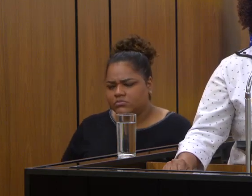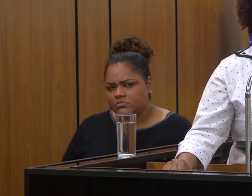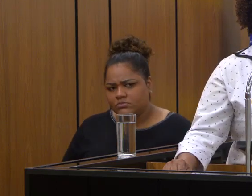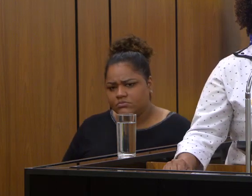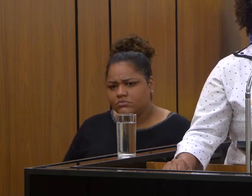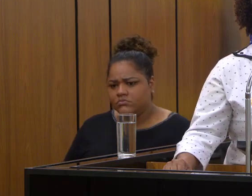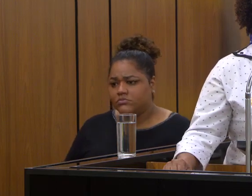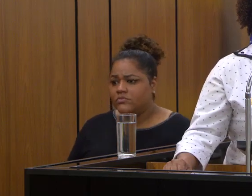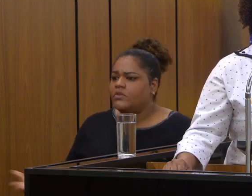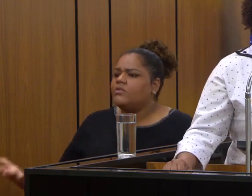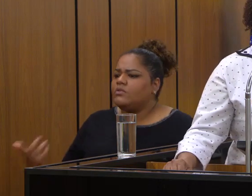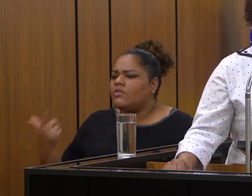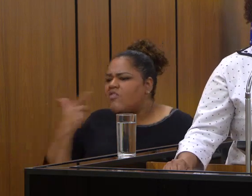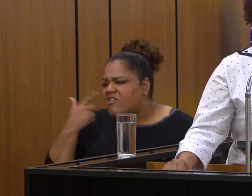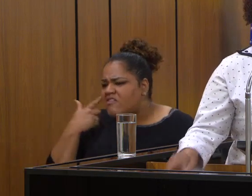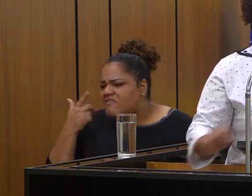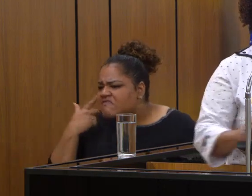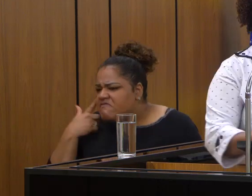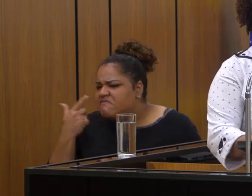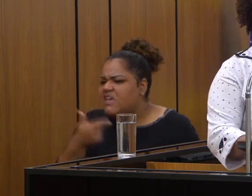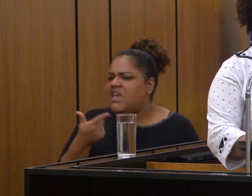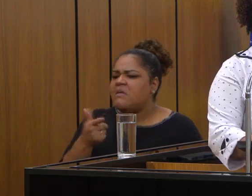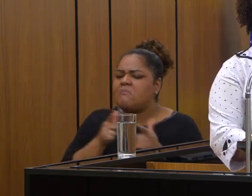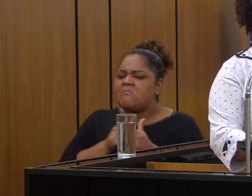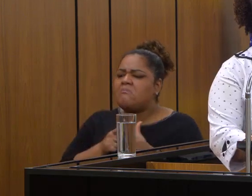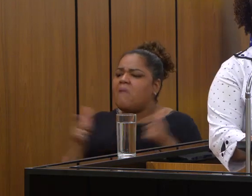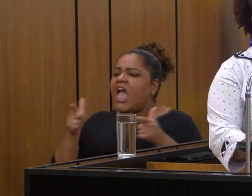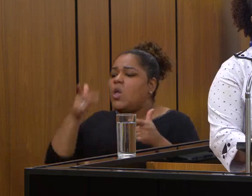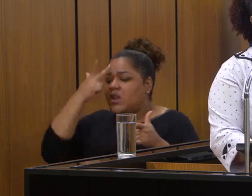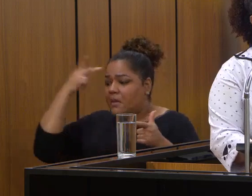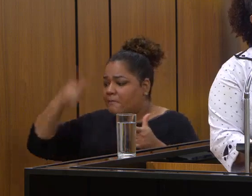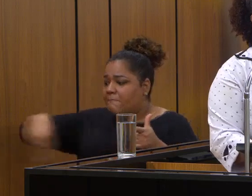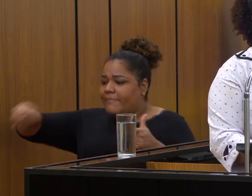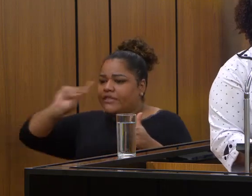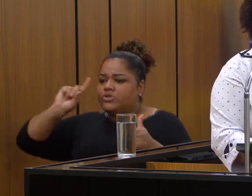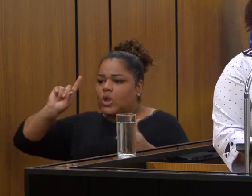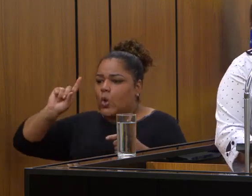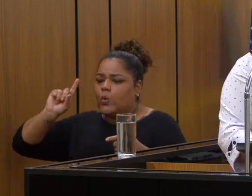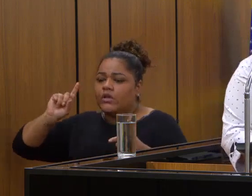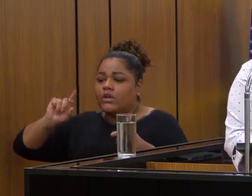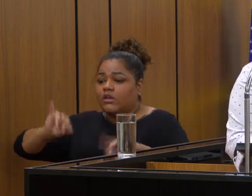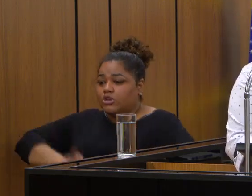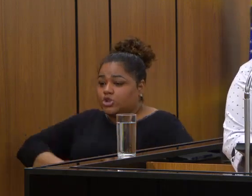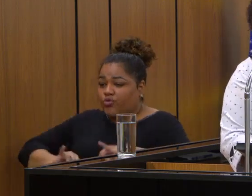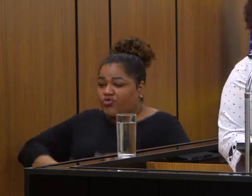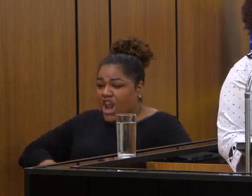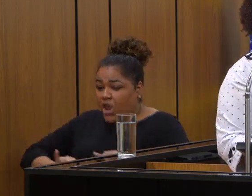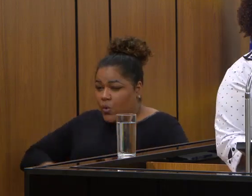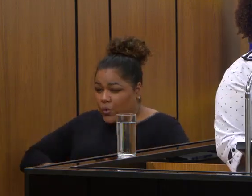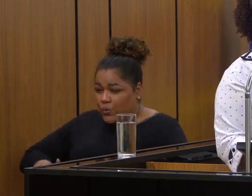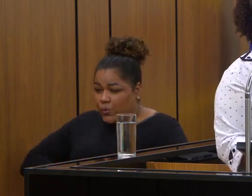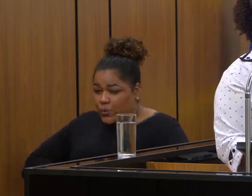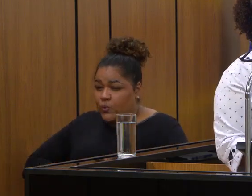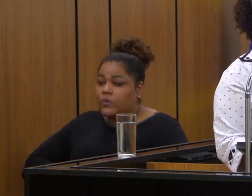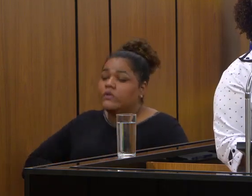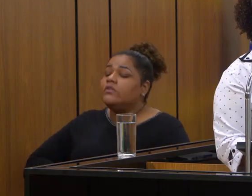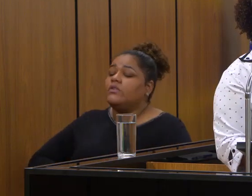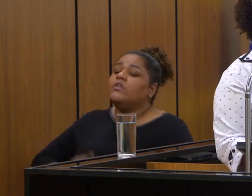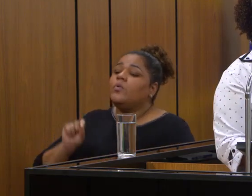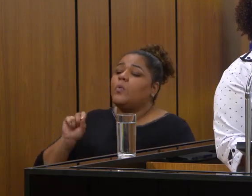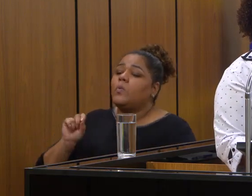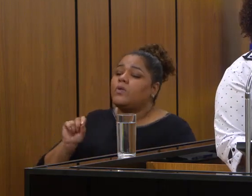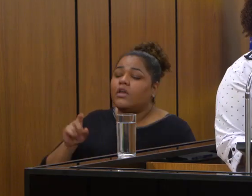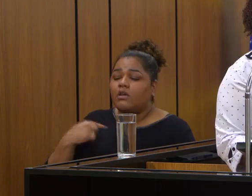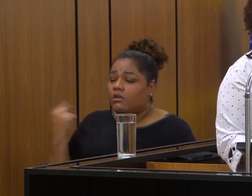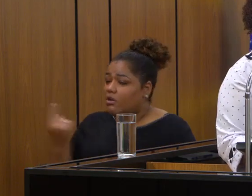tendo em vista a maioria das vítimas nós estamos tendo uma grande dificuldade